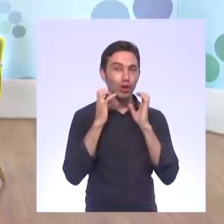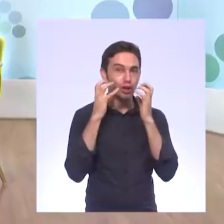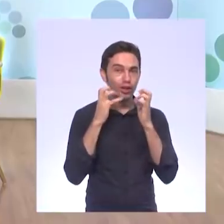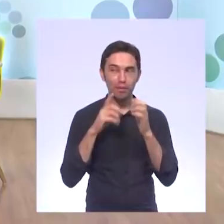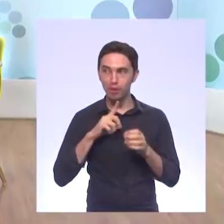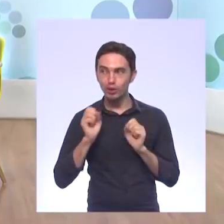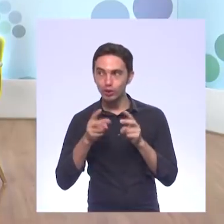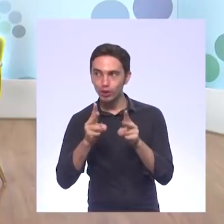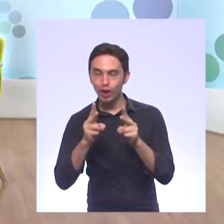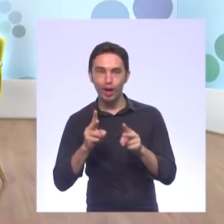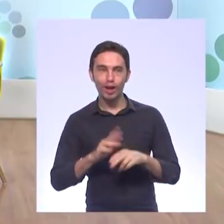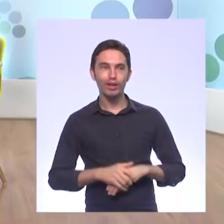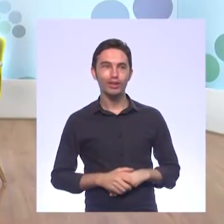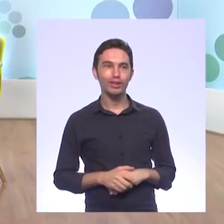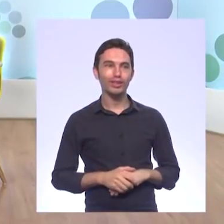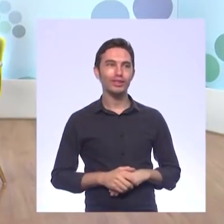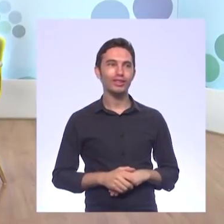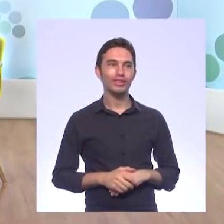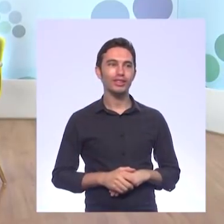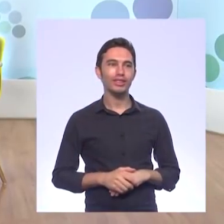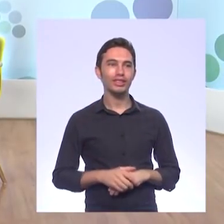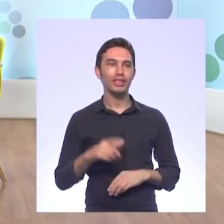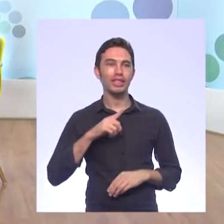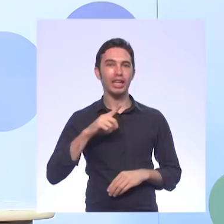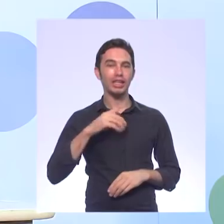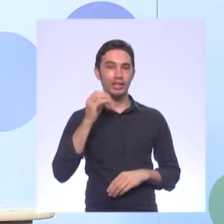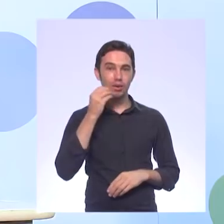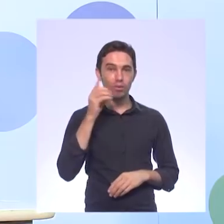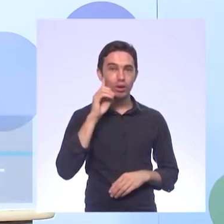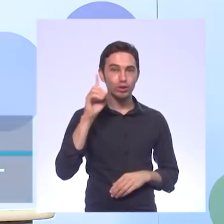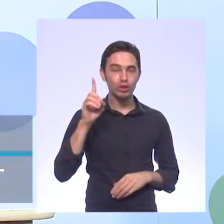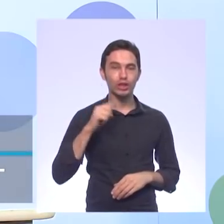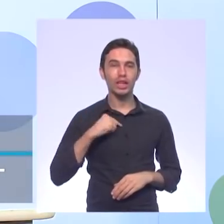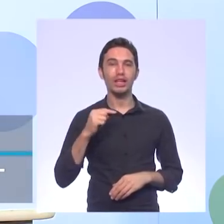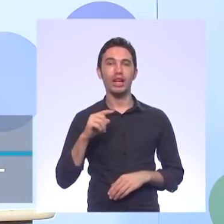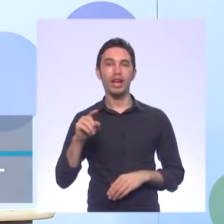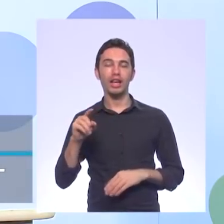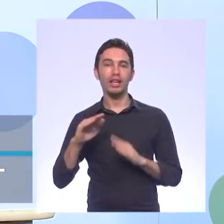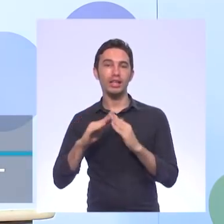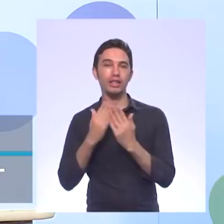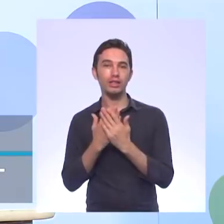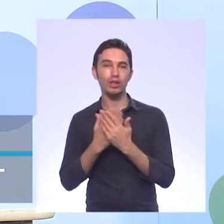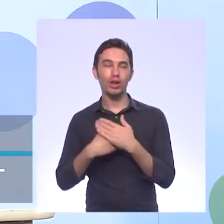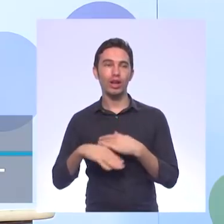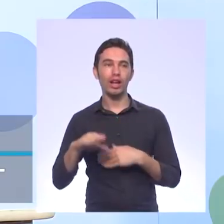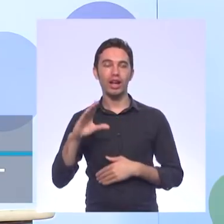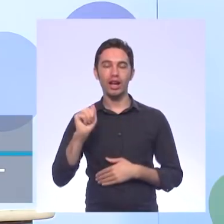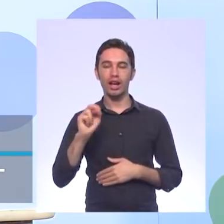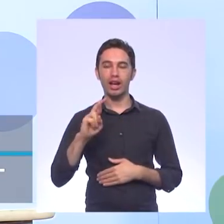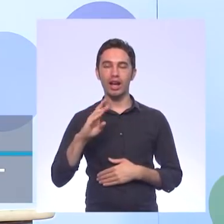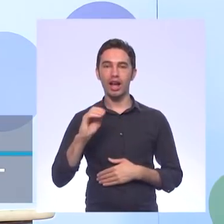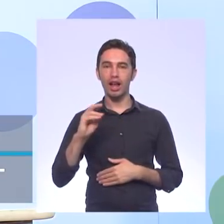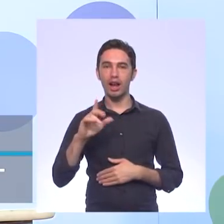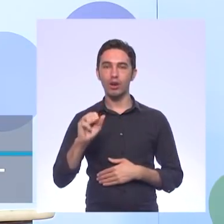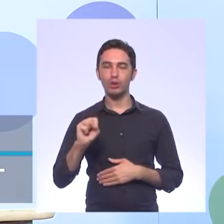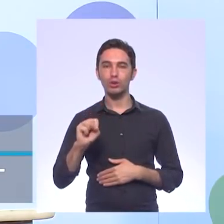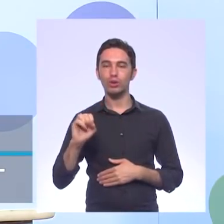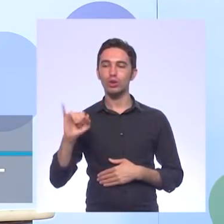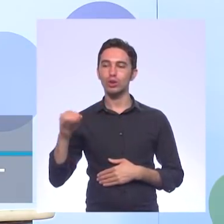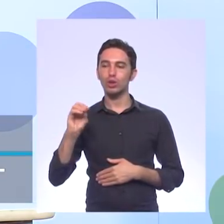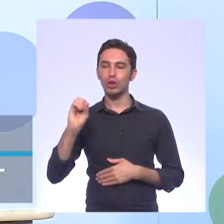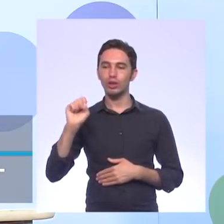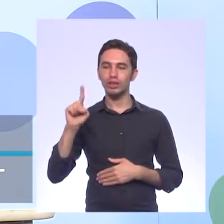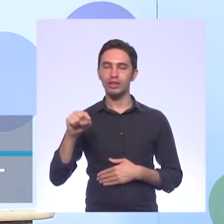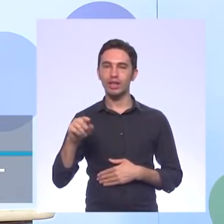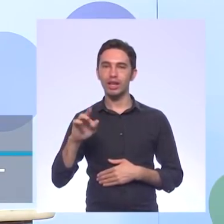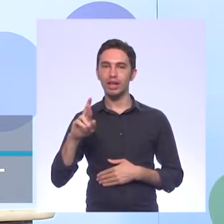possa seguir aqui tá bom dia eu tenho aqui um bom dia aí para para escola Carlos José Ribeiro de Atibaia também né